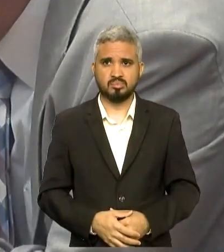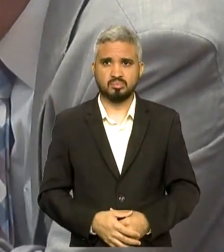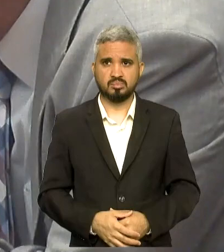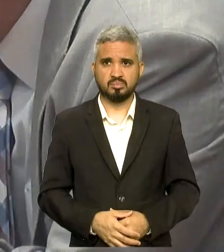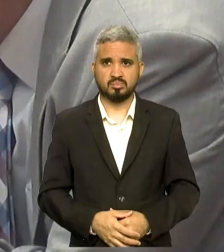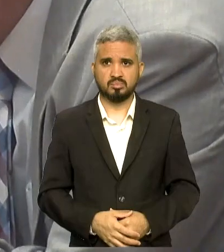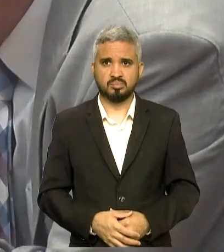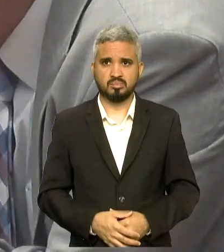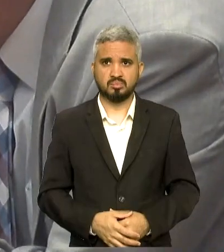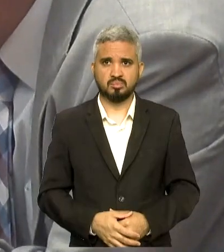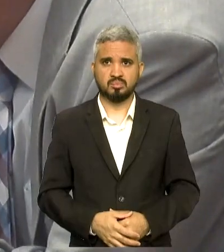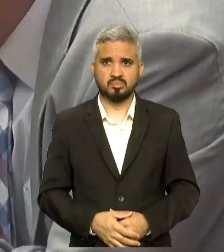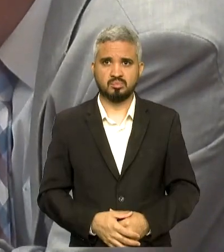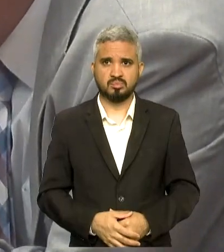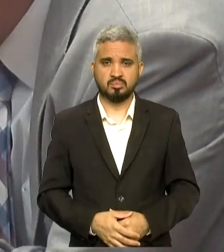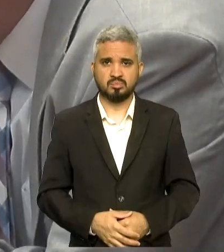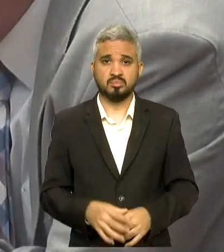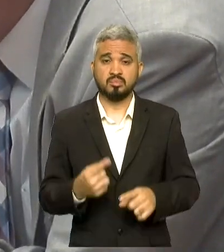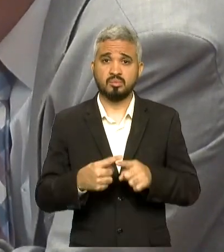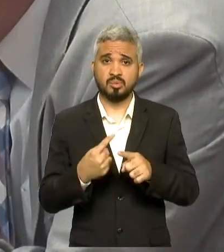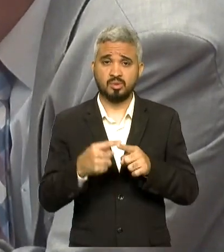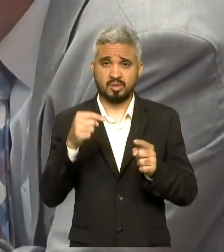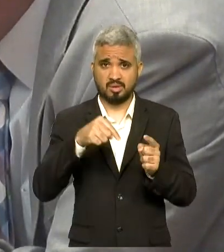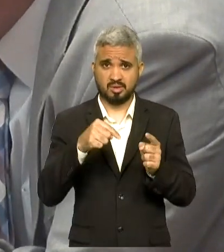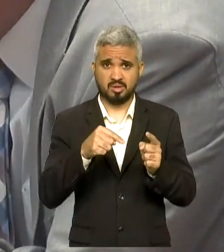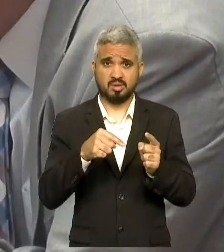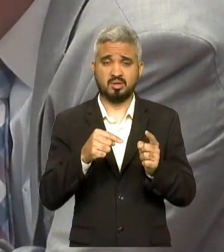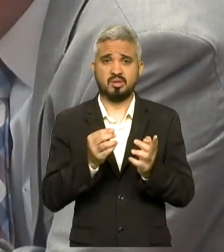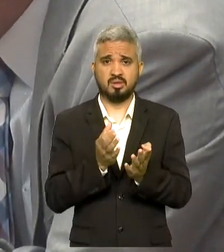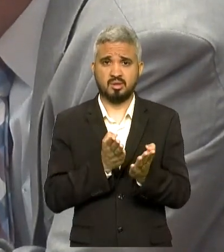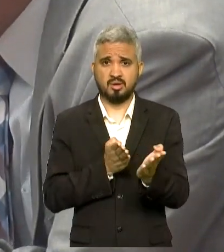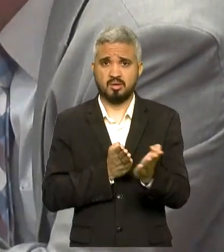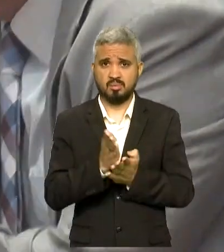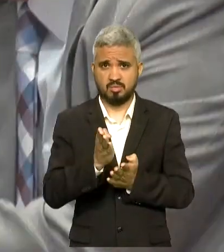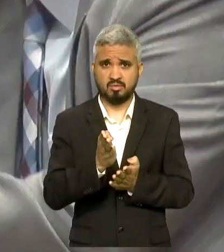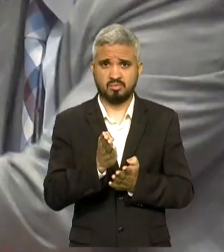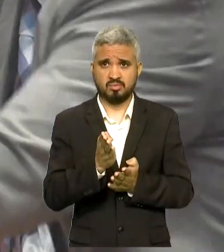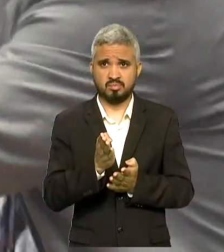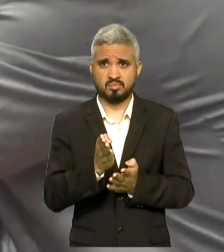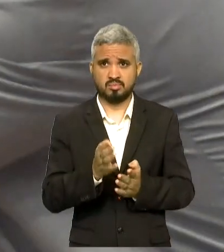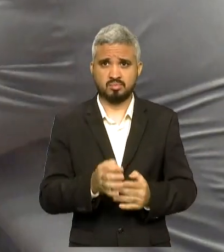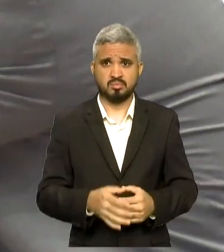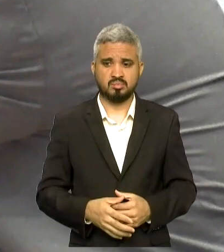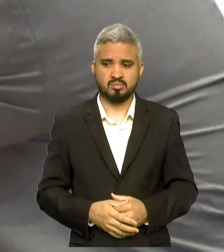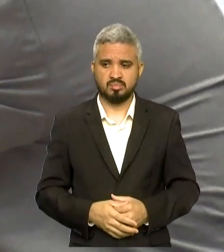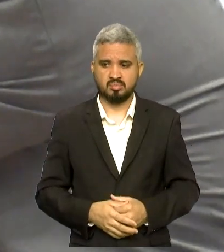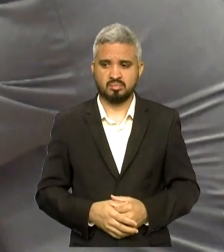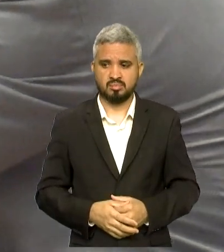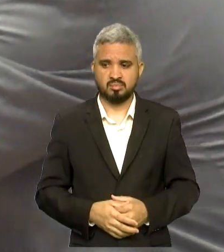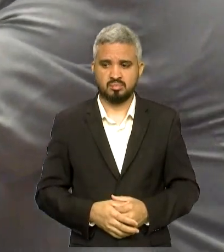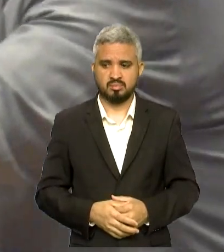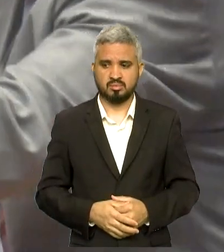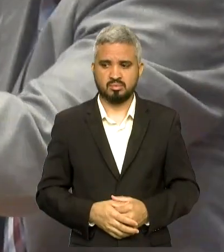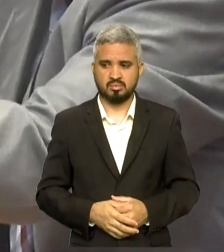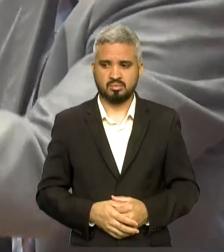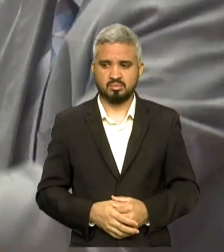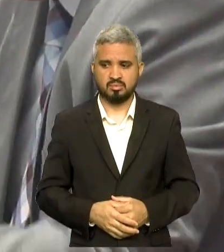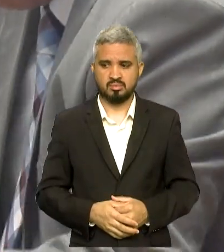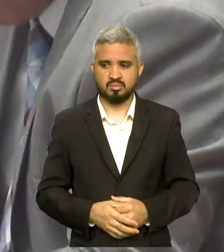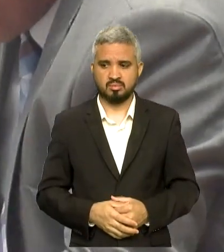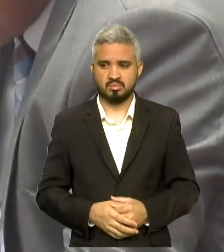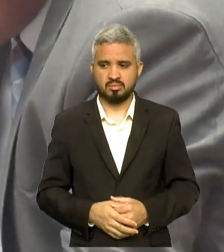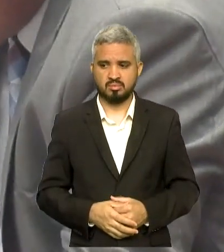pela presidente. É porque aqui está considerado como já aprovada, né? Então, seria... Não, se ela não aprovada, a